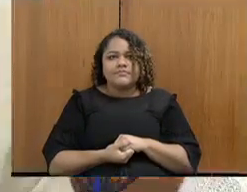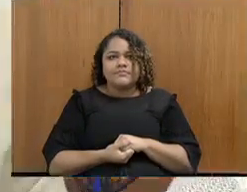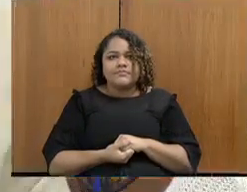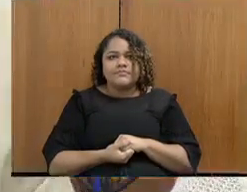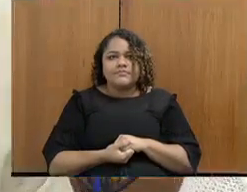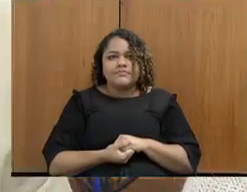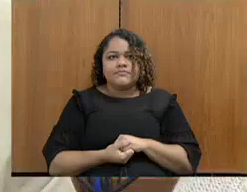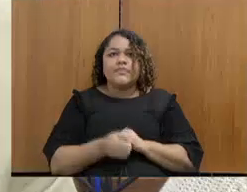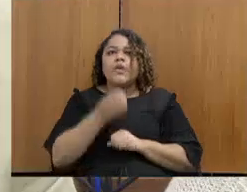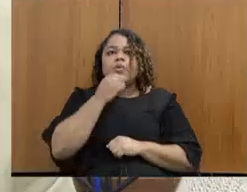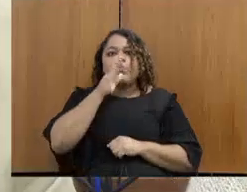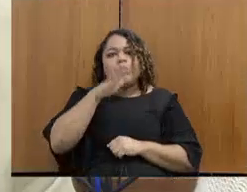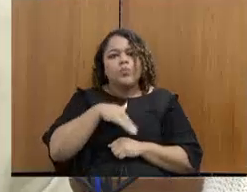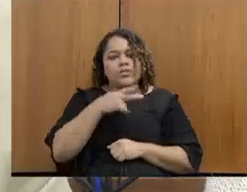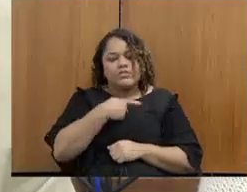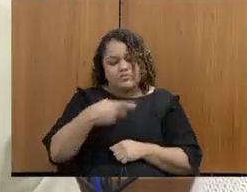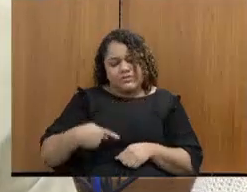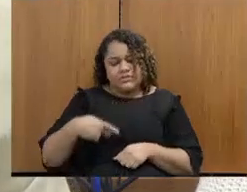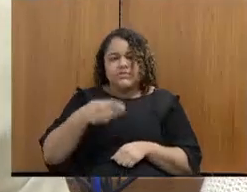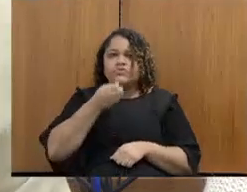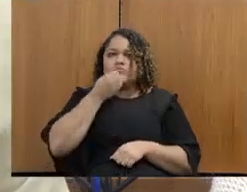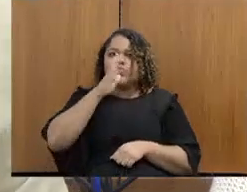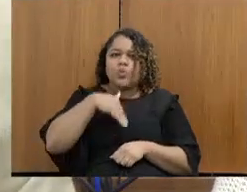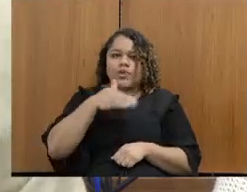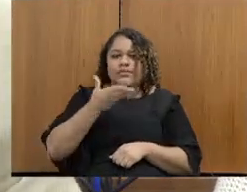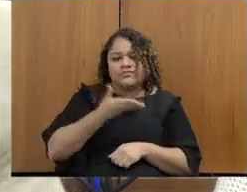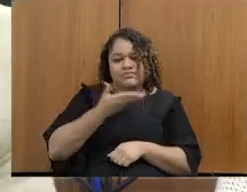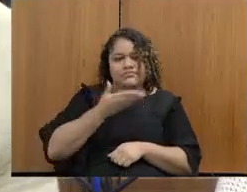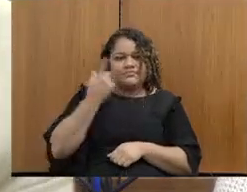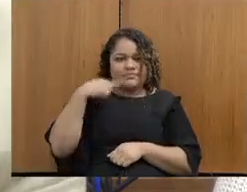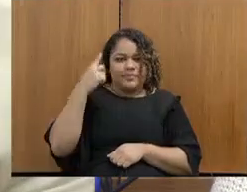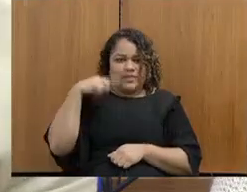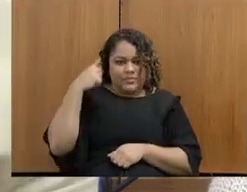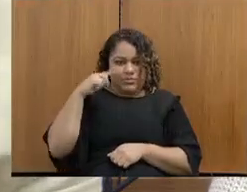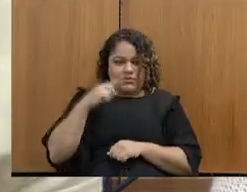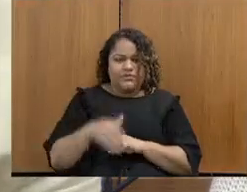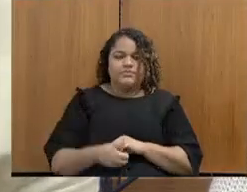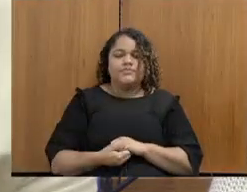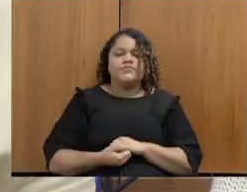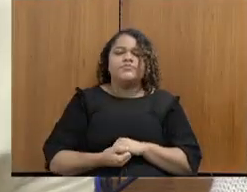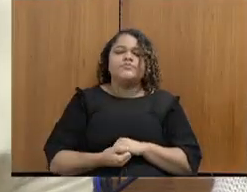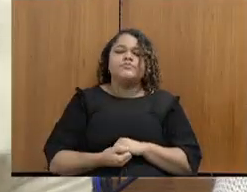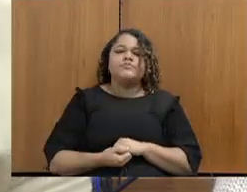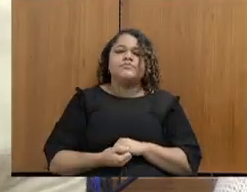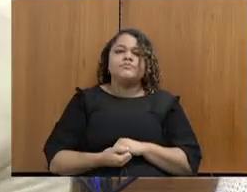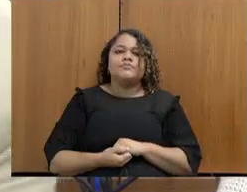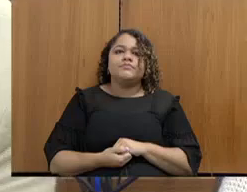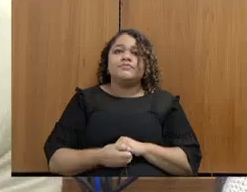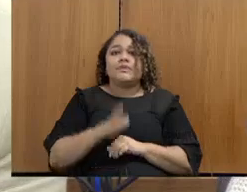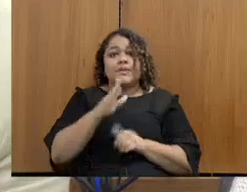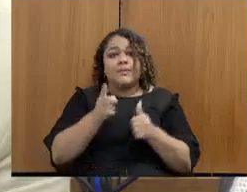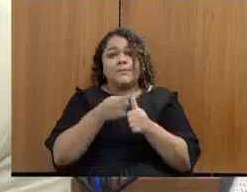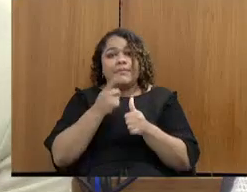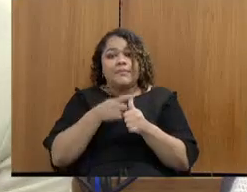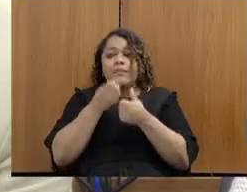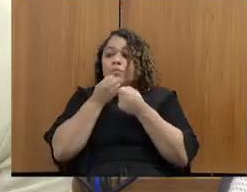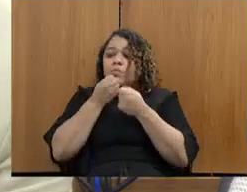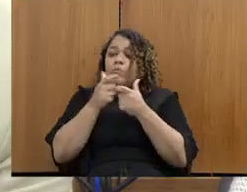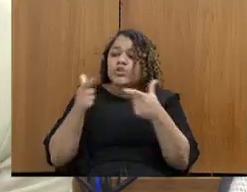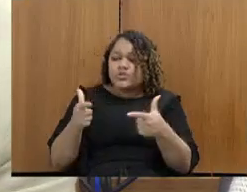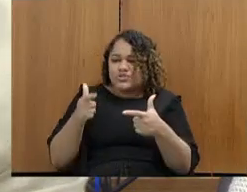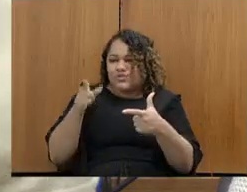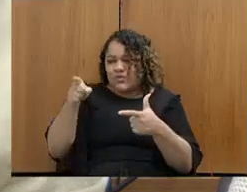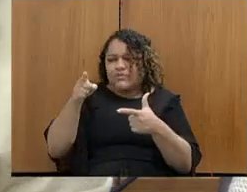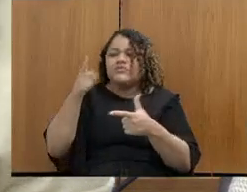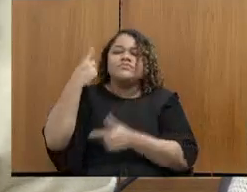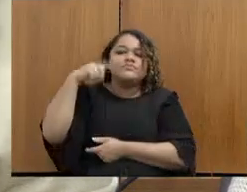Boa tarde Presidente Boa tarde colegas deputados criando primeiramente Quero desejar boa sorte a delegada Letícia